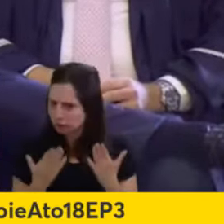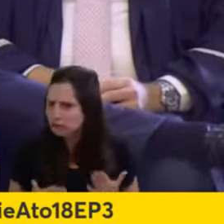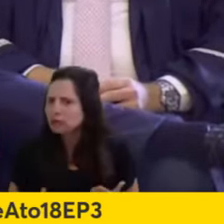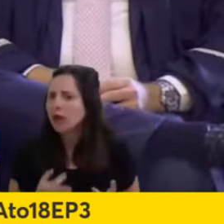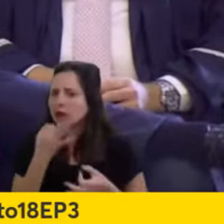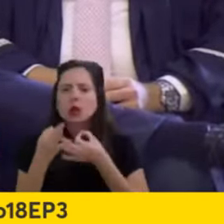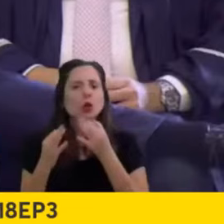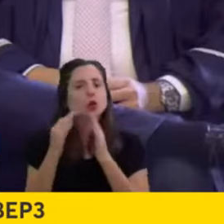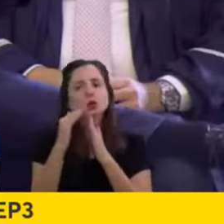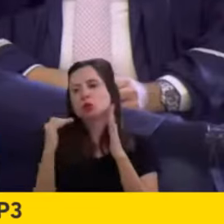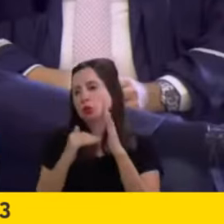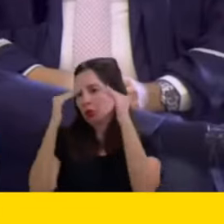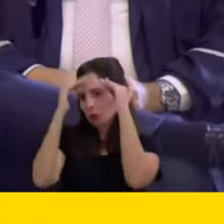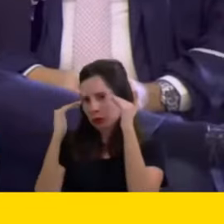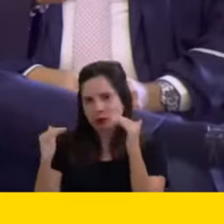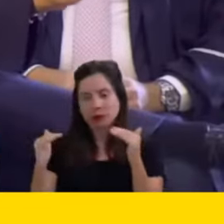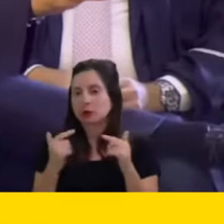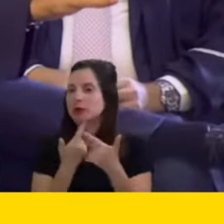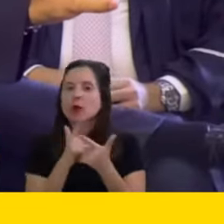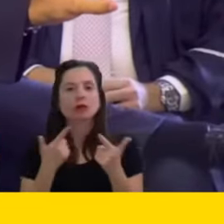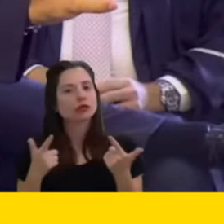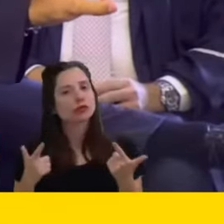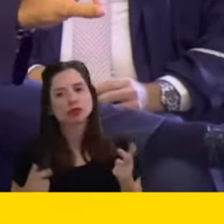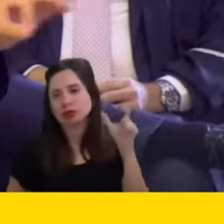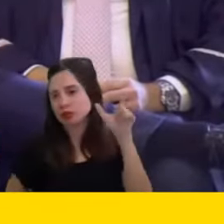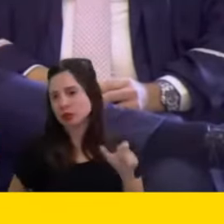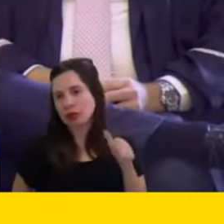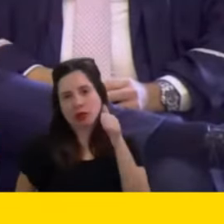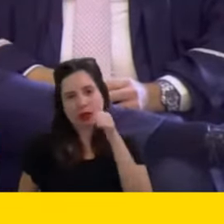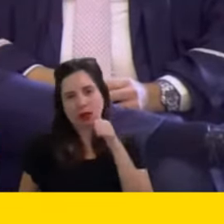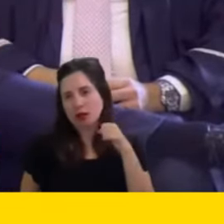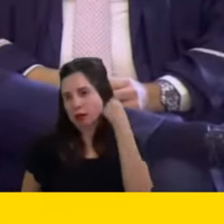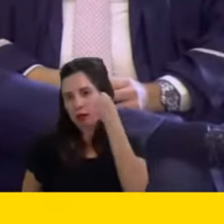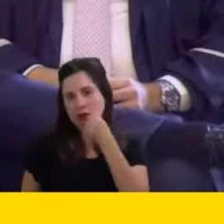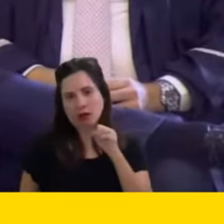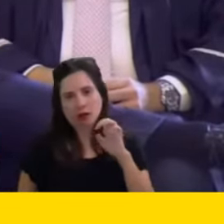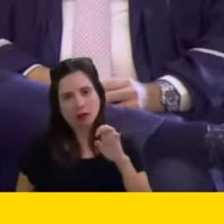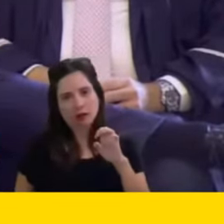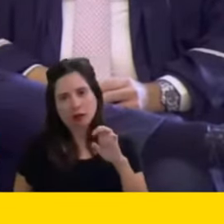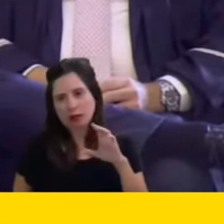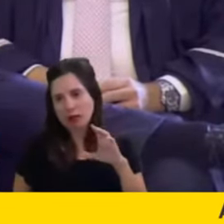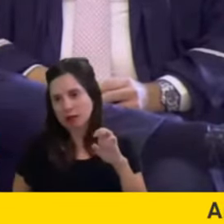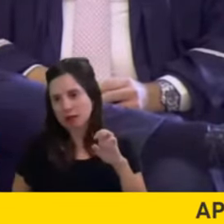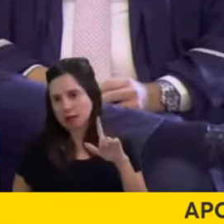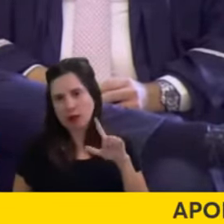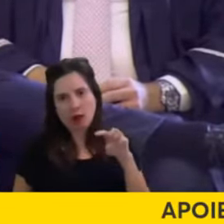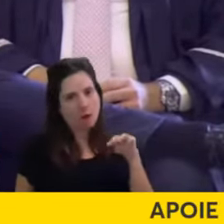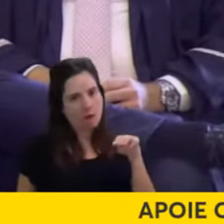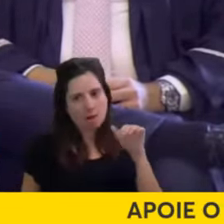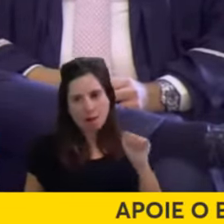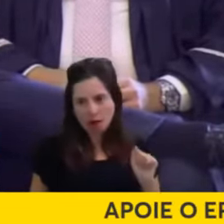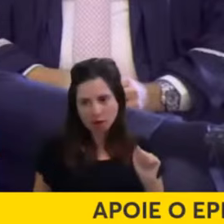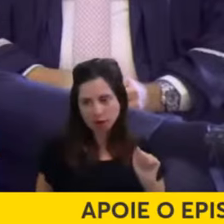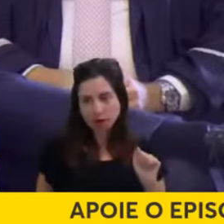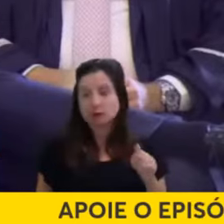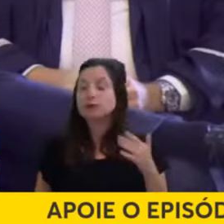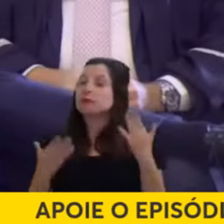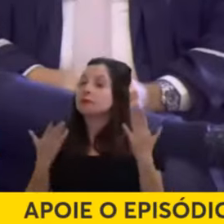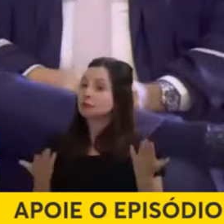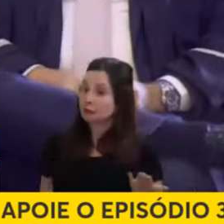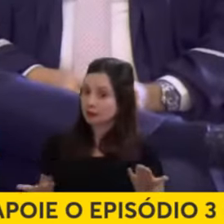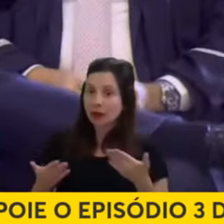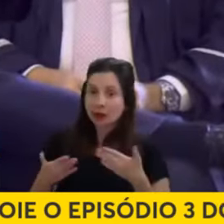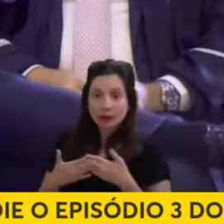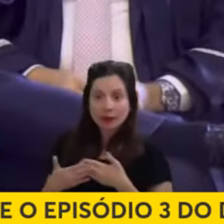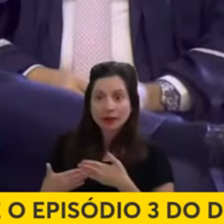todo respeito não existiu no caso da Senadora se uma ruda a discussão lá como disz paraos senhores era completamente alheia isso para Então a partir desses